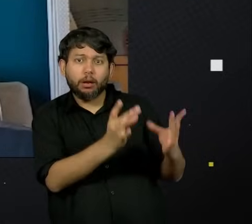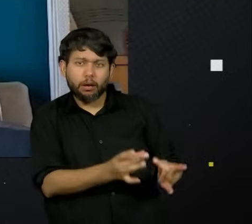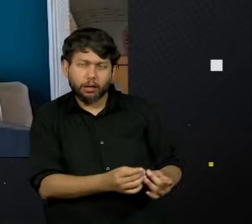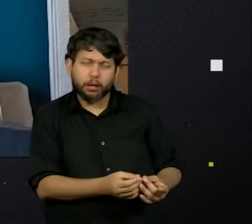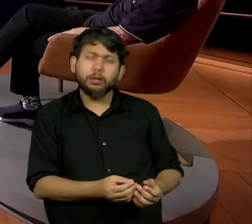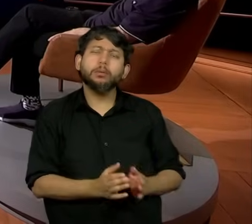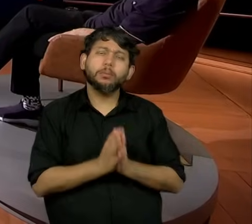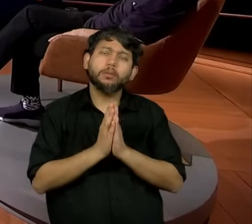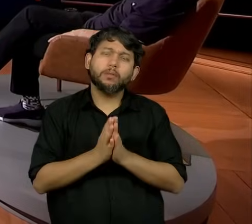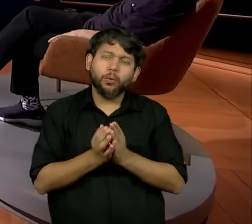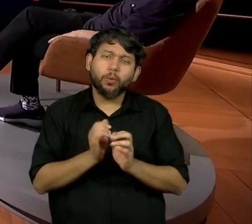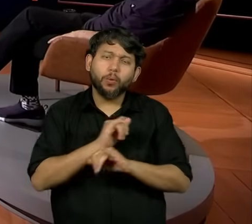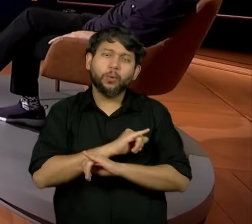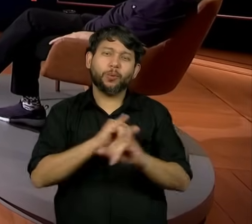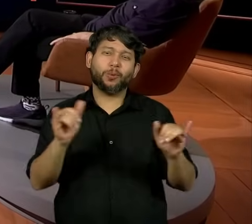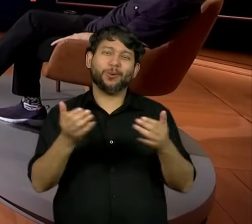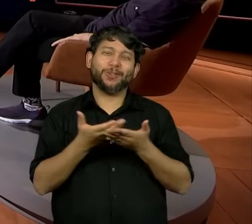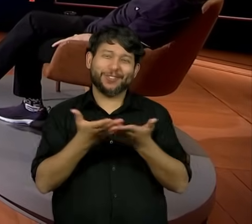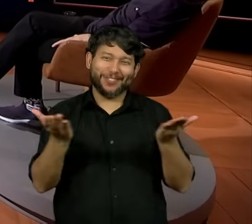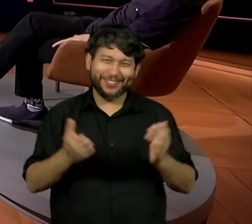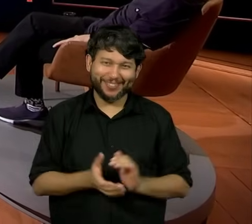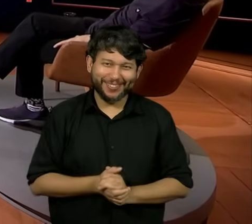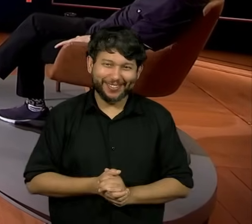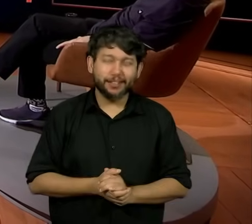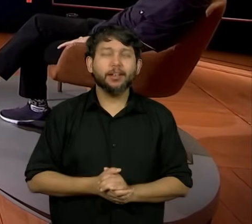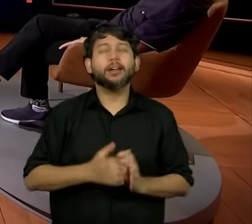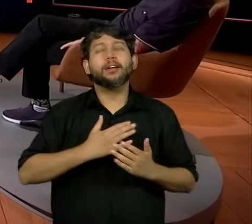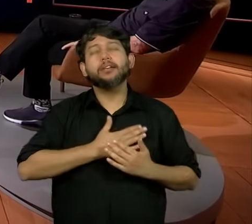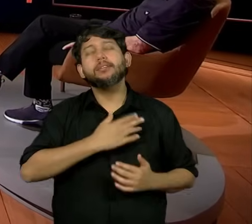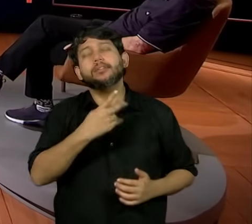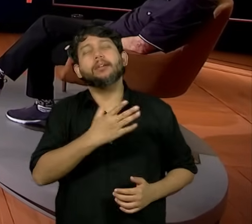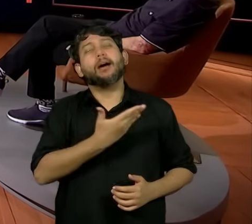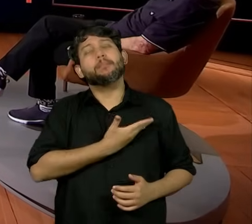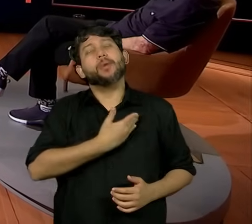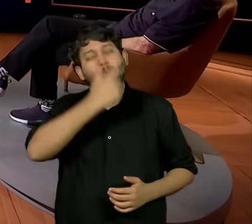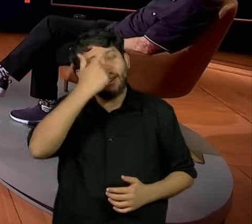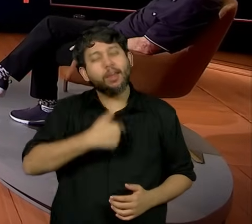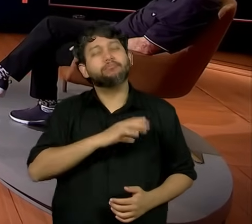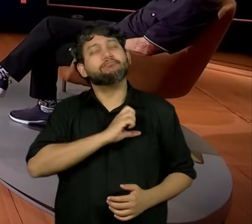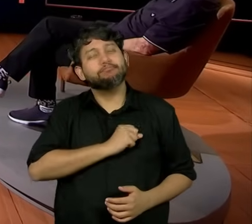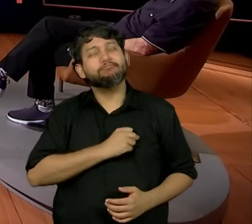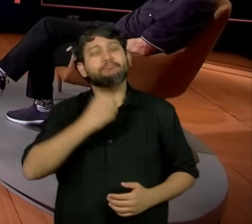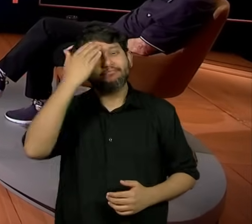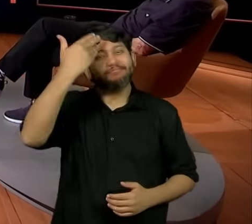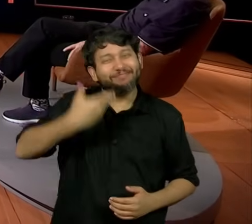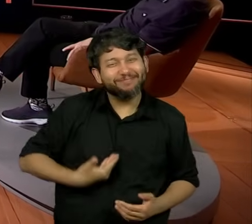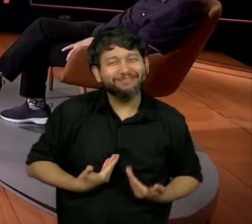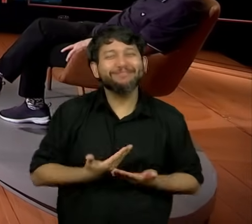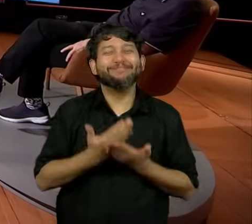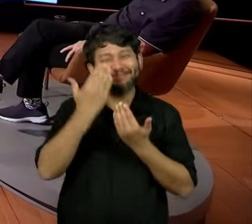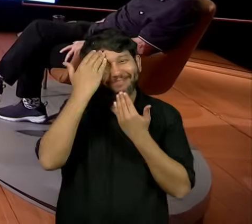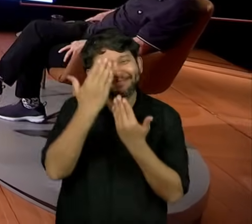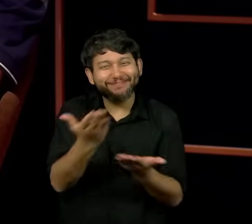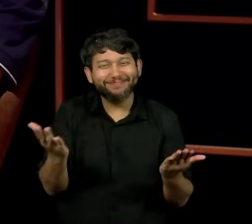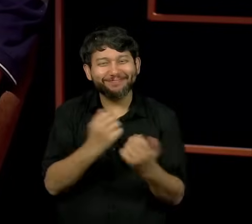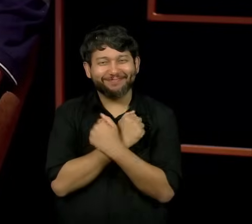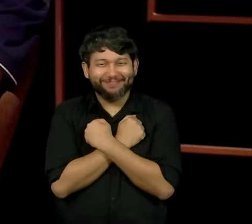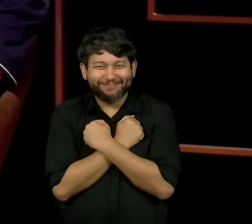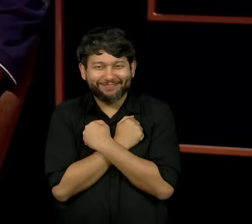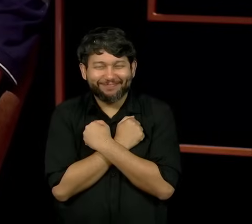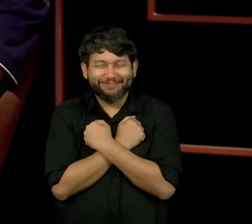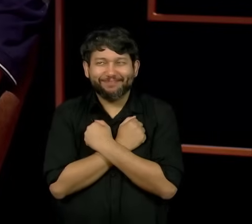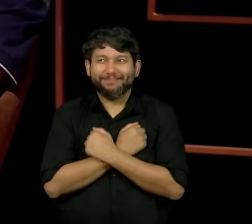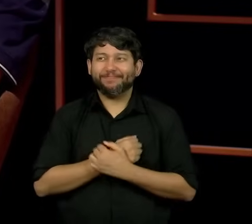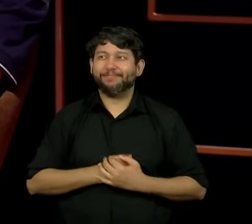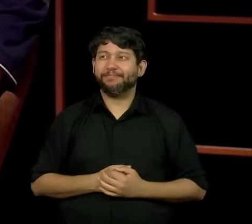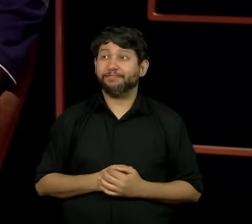todo mundo aí, Jacques. Uma honra ser teu amigo e ser teu ator. Conta comigo sempre, hein? Abraço.